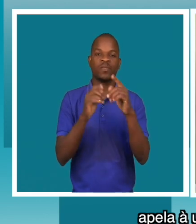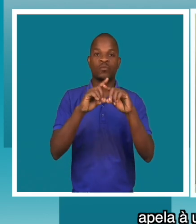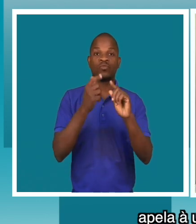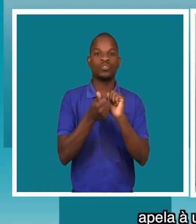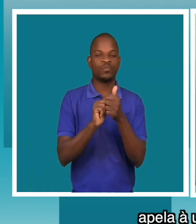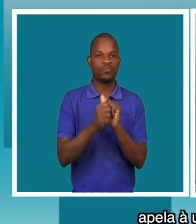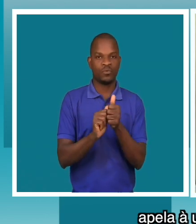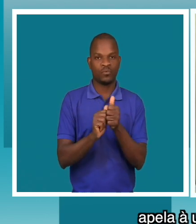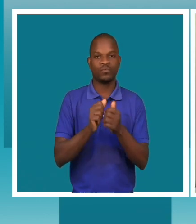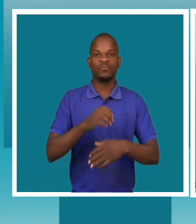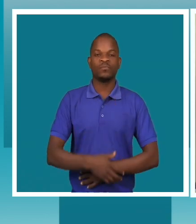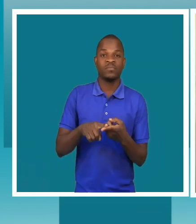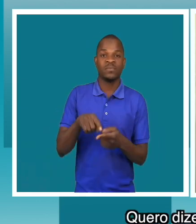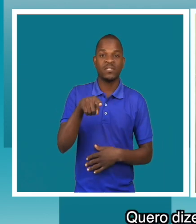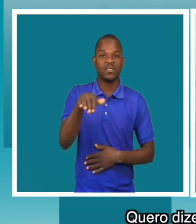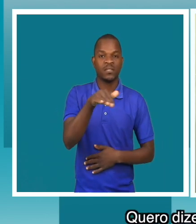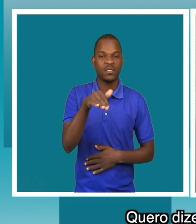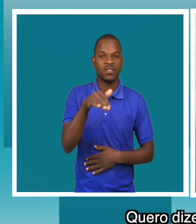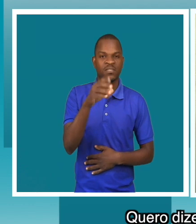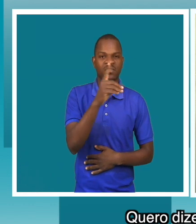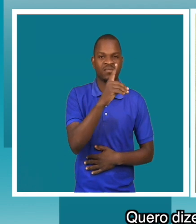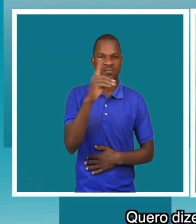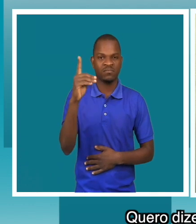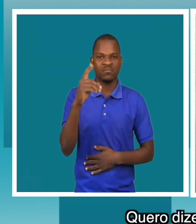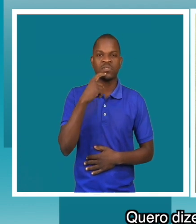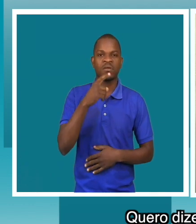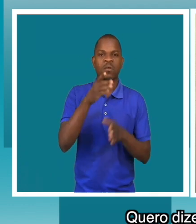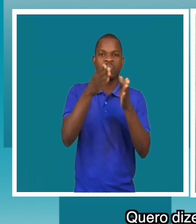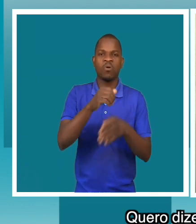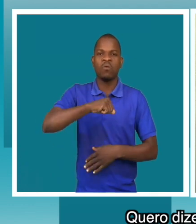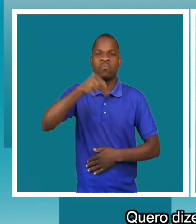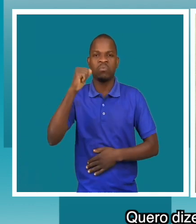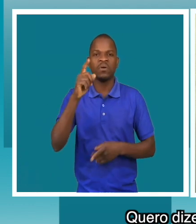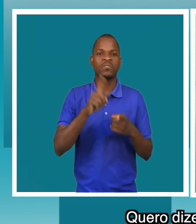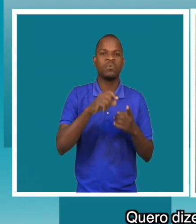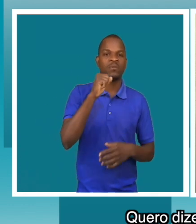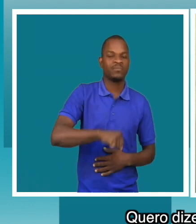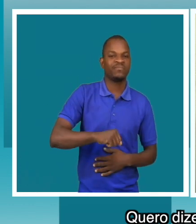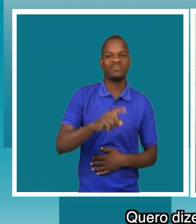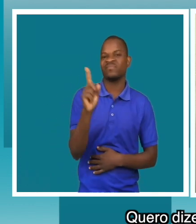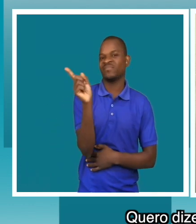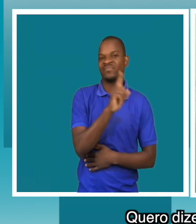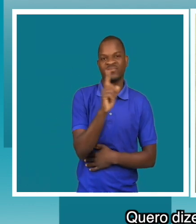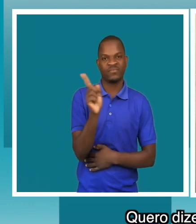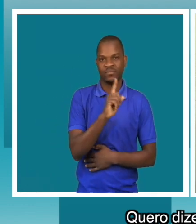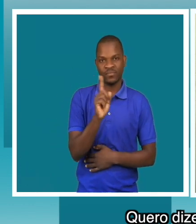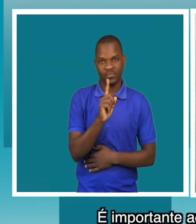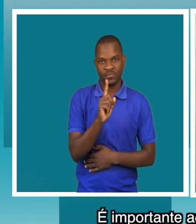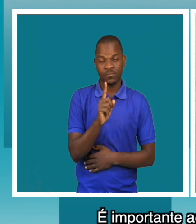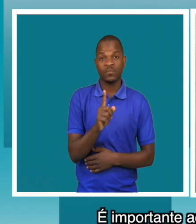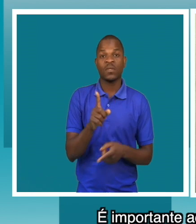desporto adaptado no país. dizer no setor da deficiência não há vencedores não há vencidos